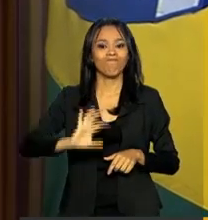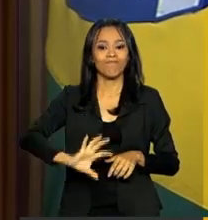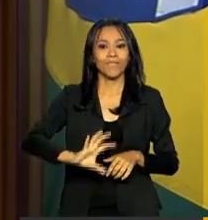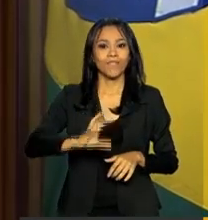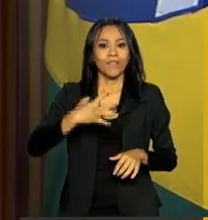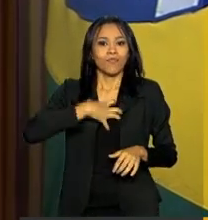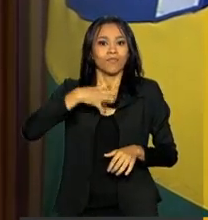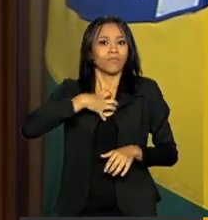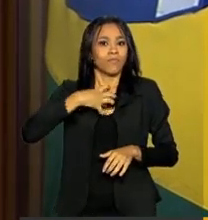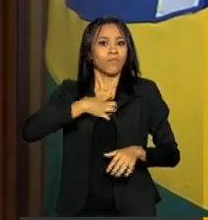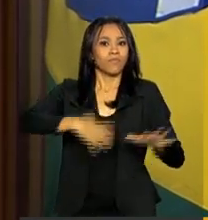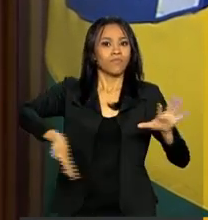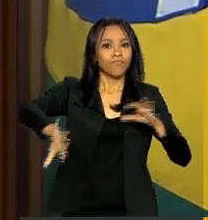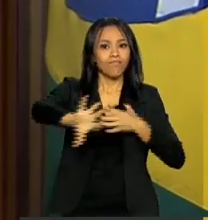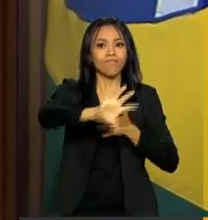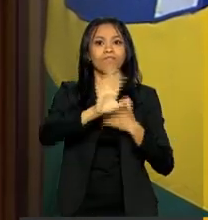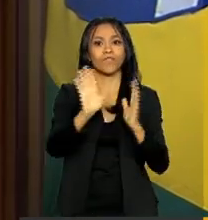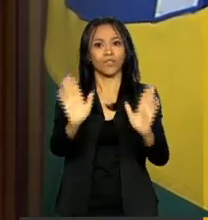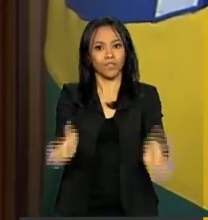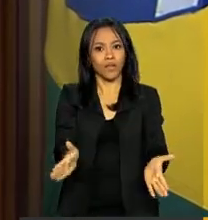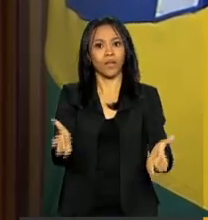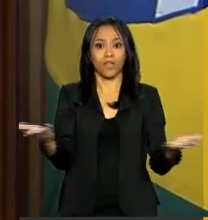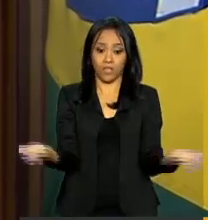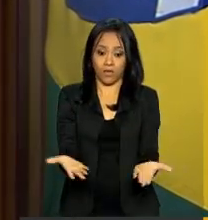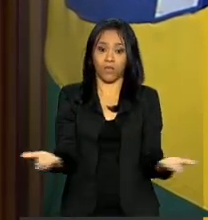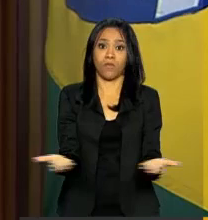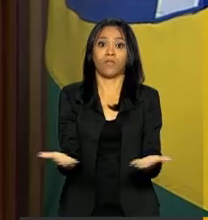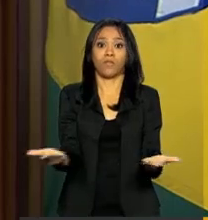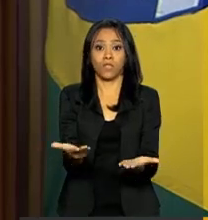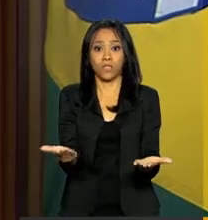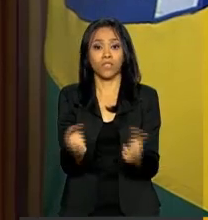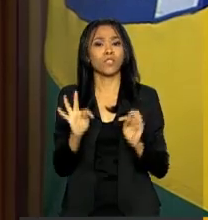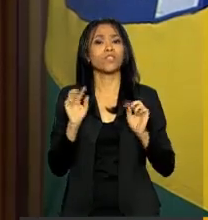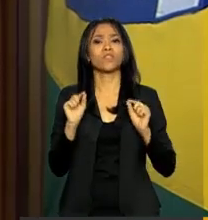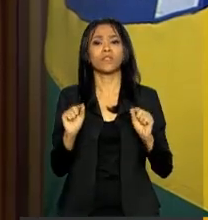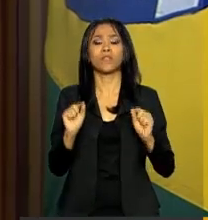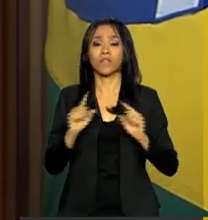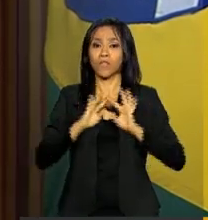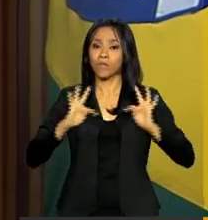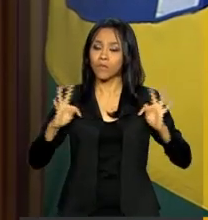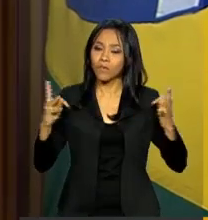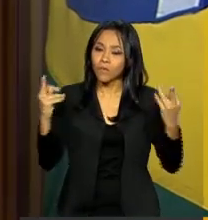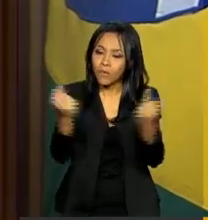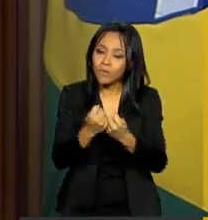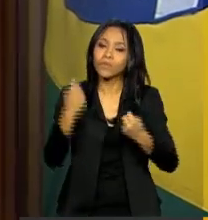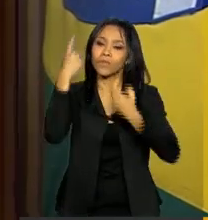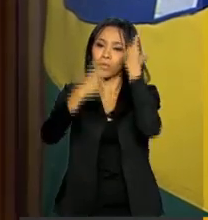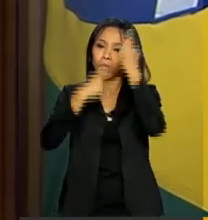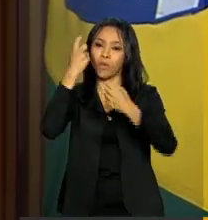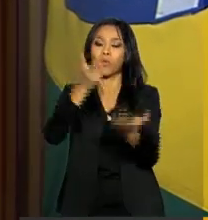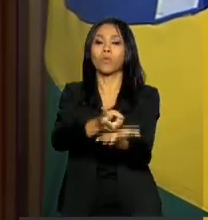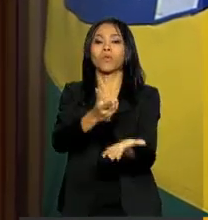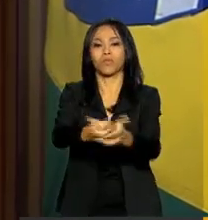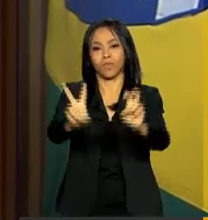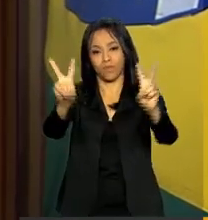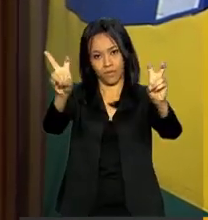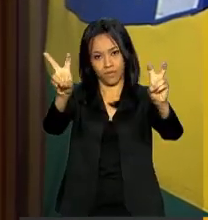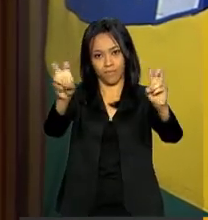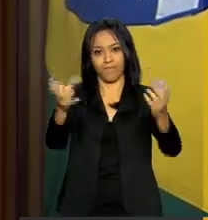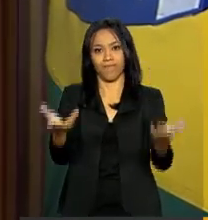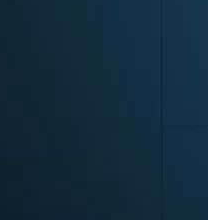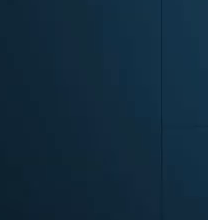estabelecida mas agora a ser desenvolvida de que todos estão preocupados com o tema que a todos